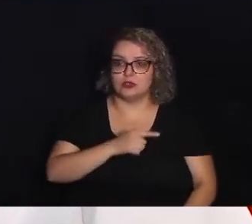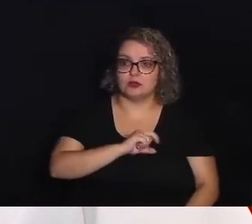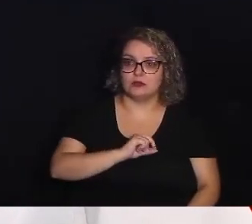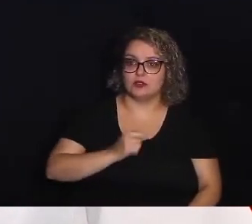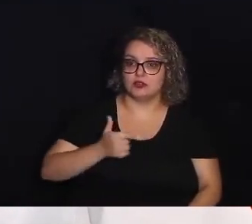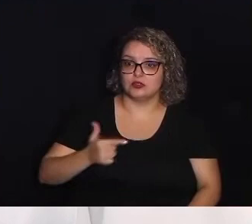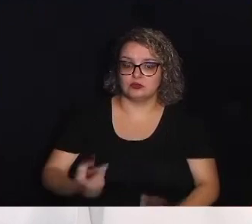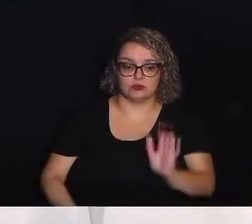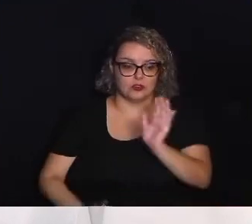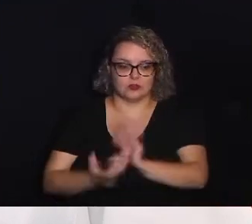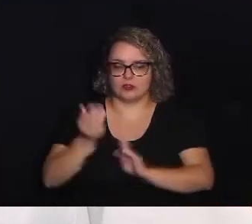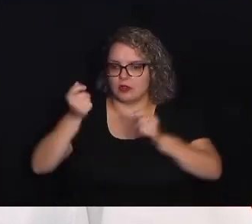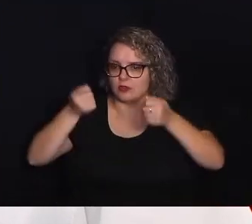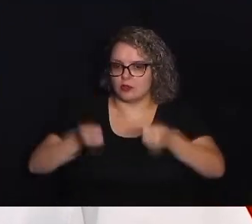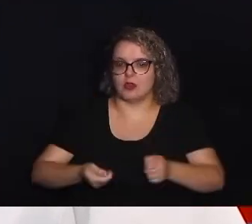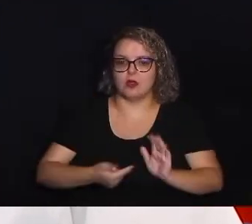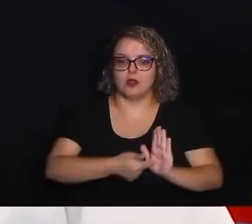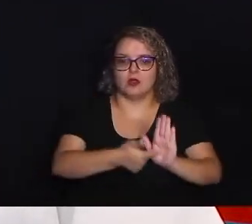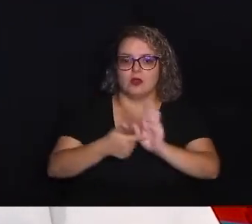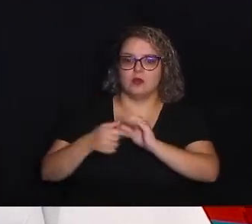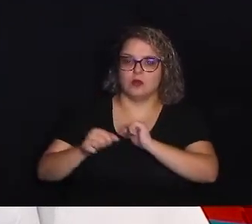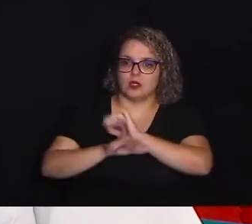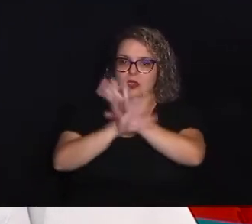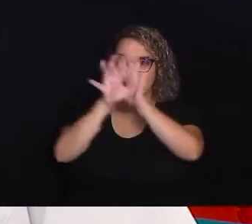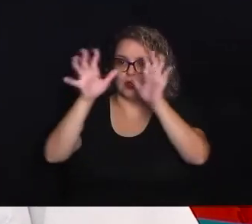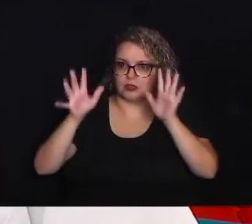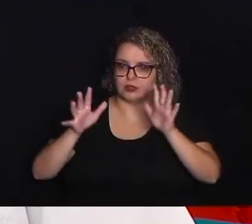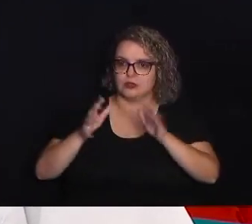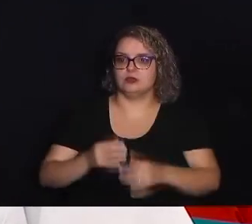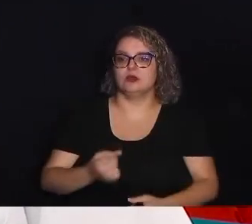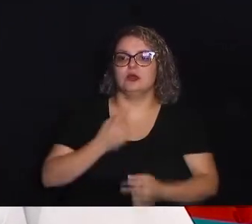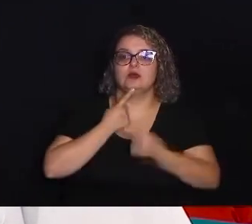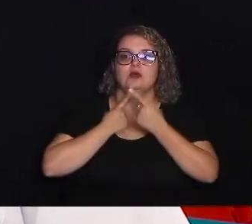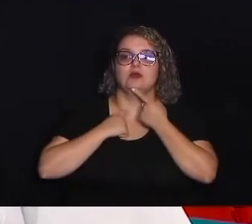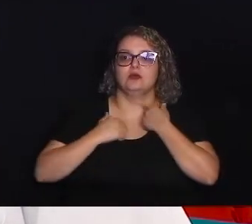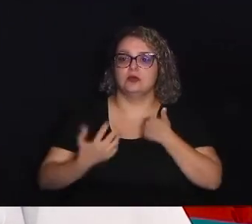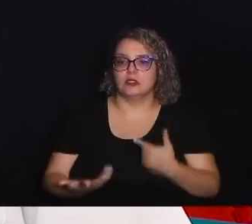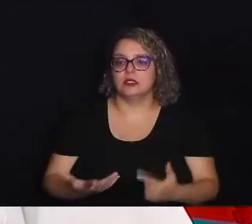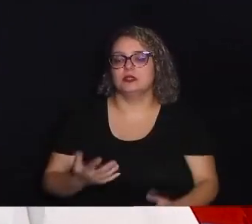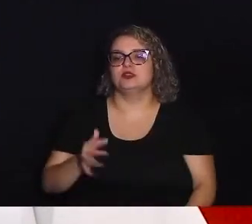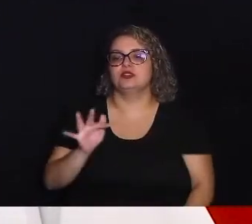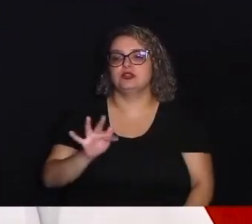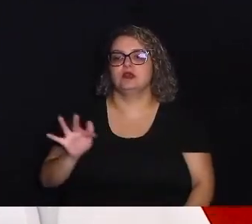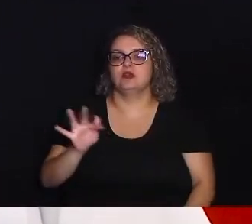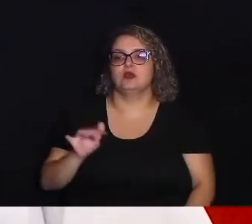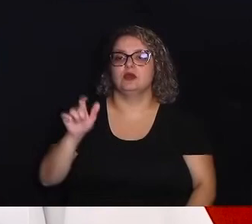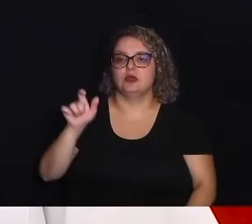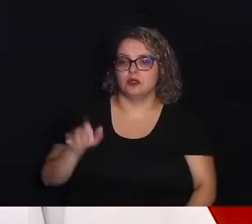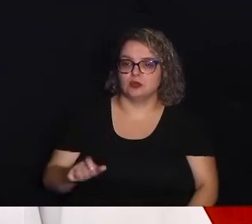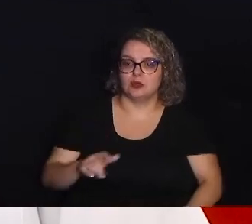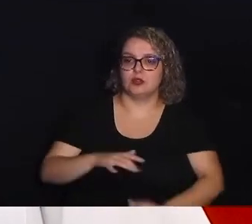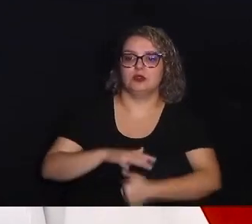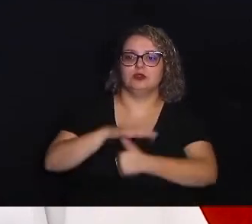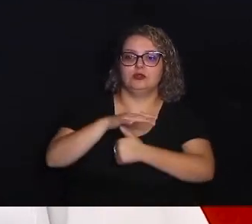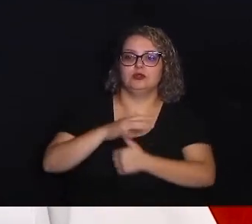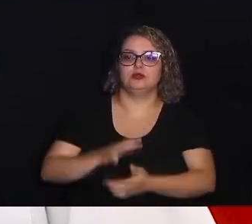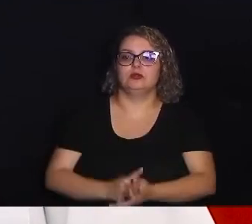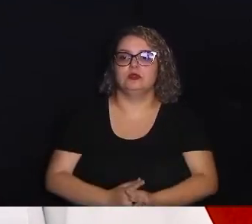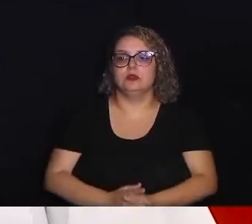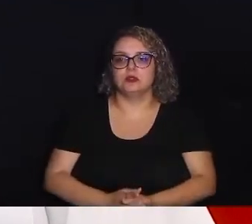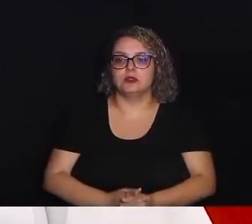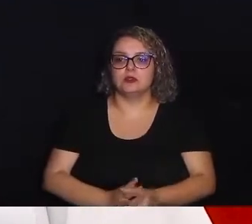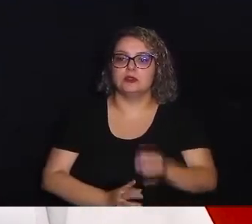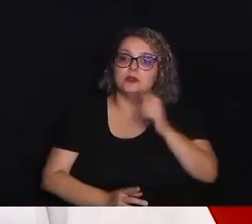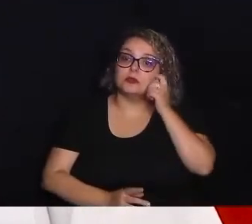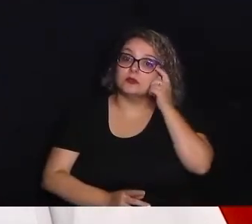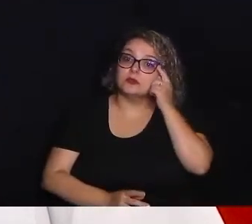realmente isso se constela né e mostra claramente eh a a o desejo da Universidade na pessoa do